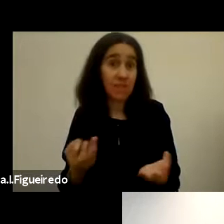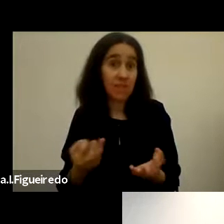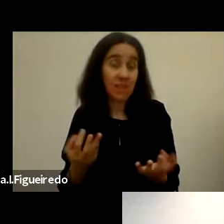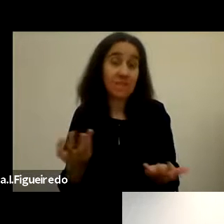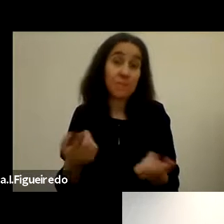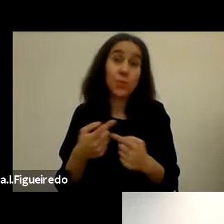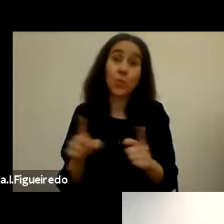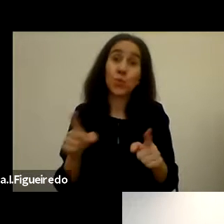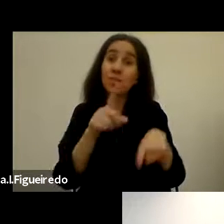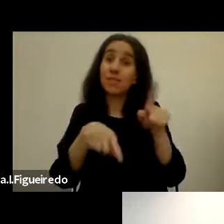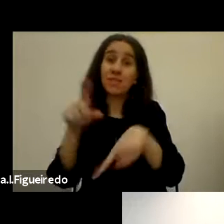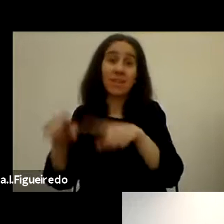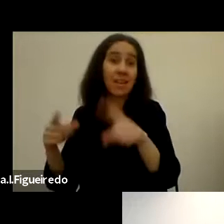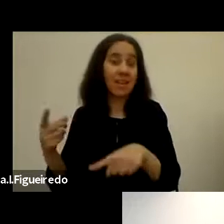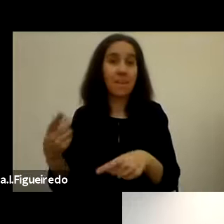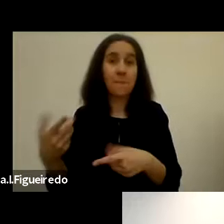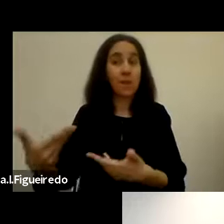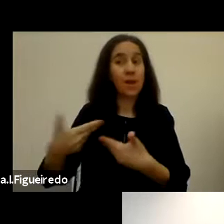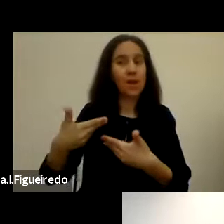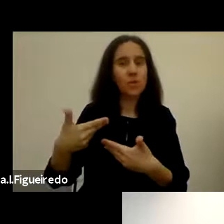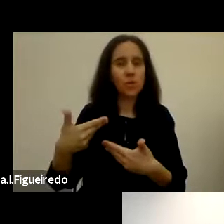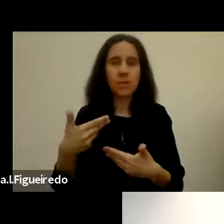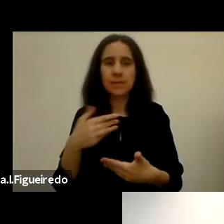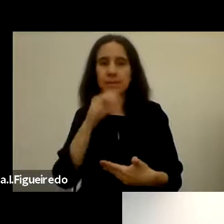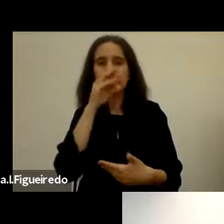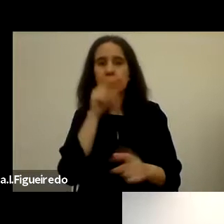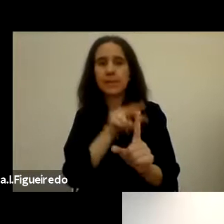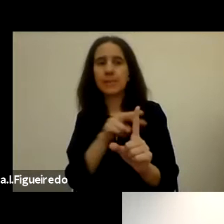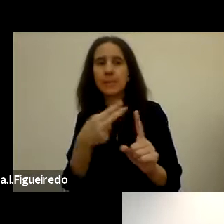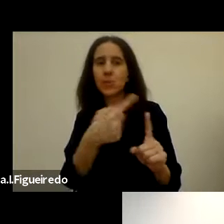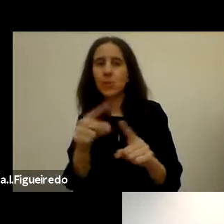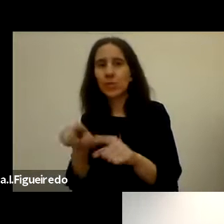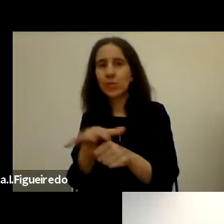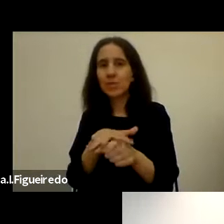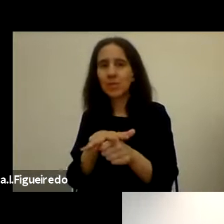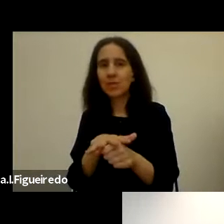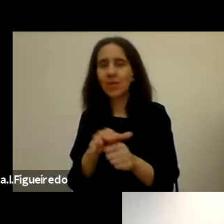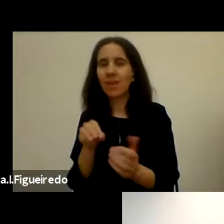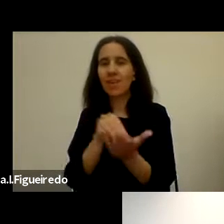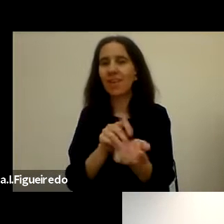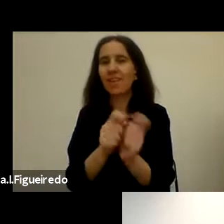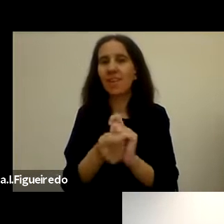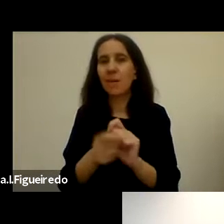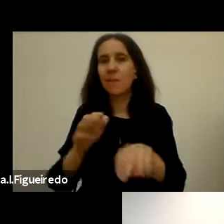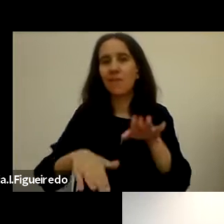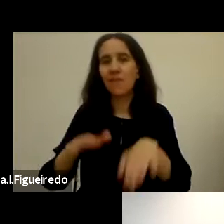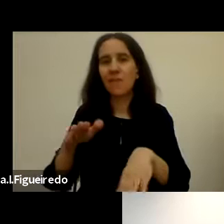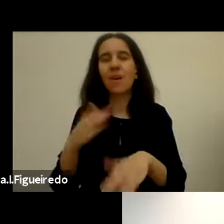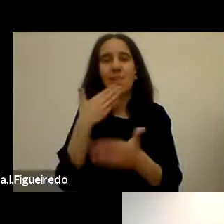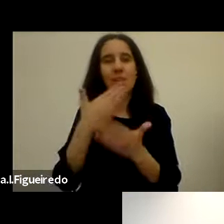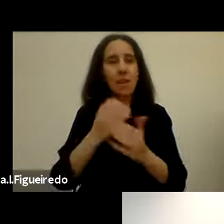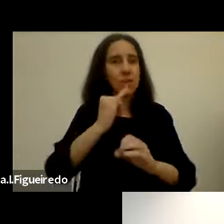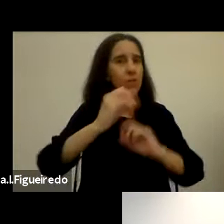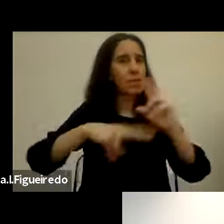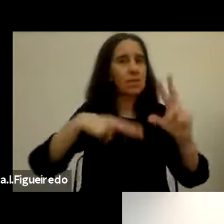diferença e a diversidade que ajuda a ver os diferentes ângulos das situações e a introduzir, muitas vezes, componentes de inovação e